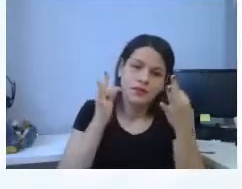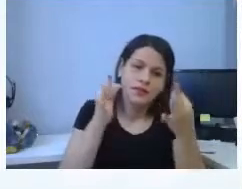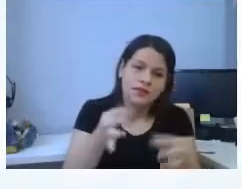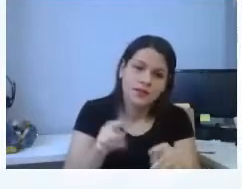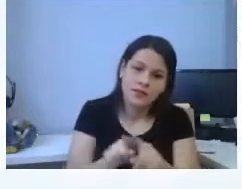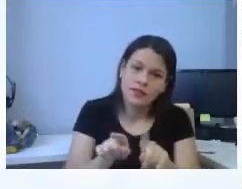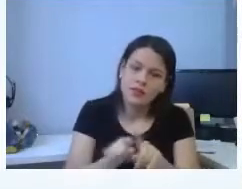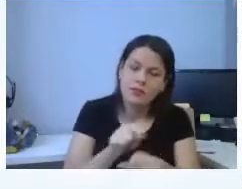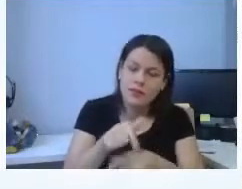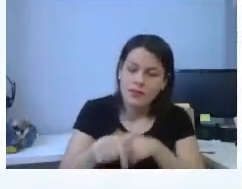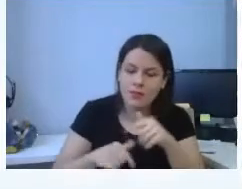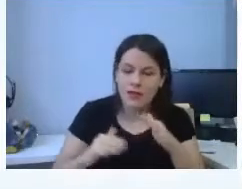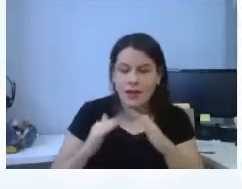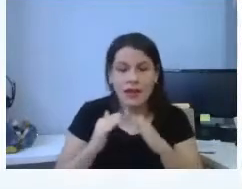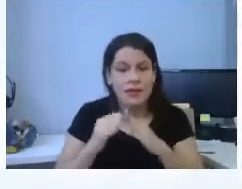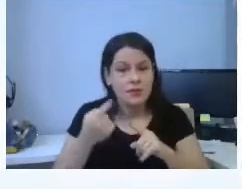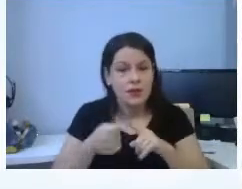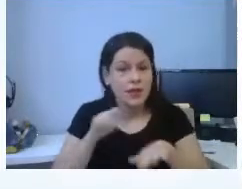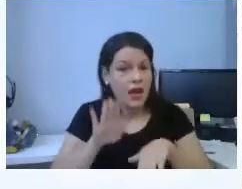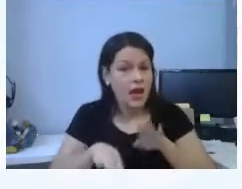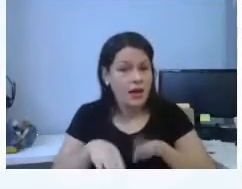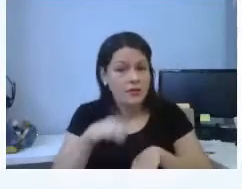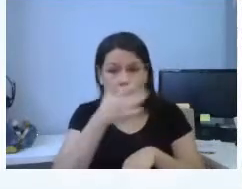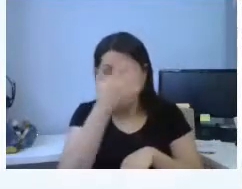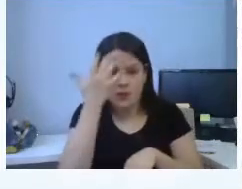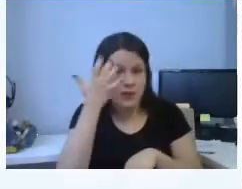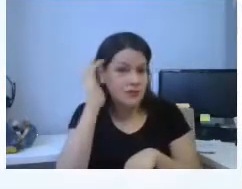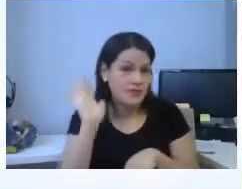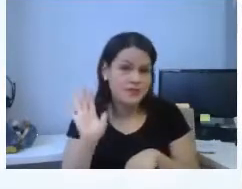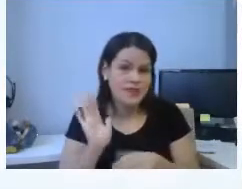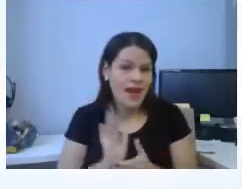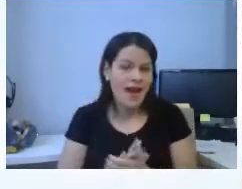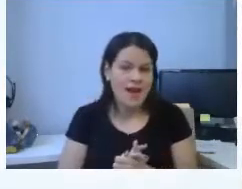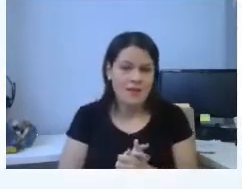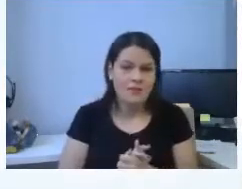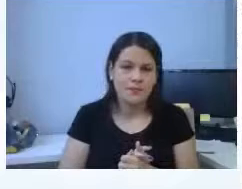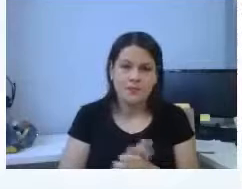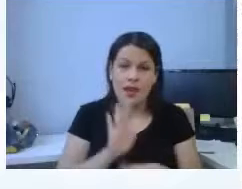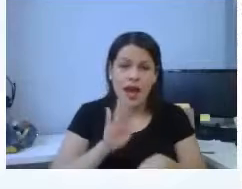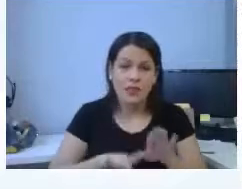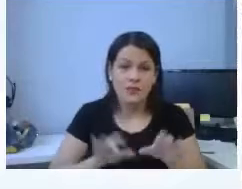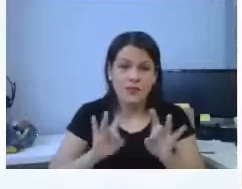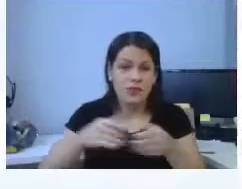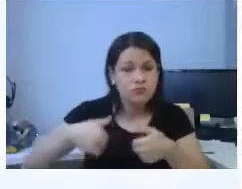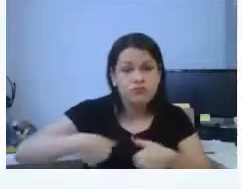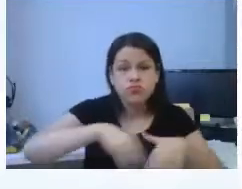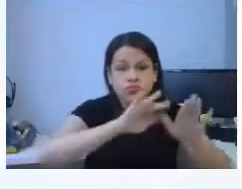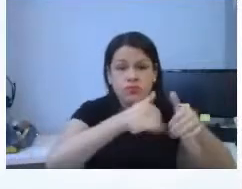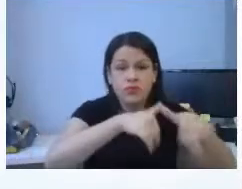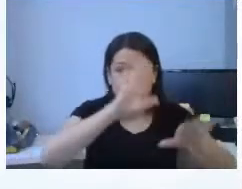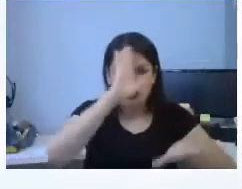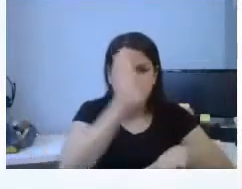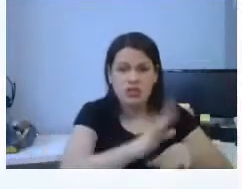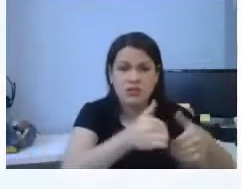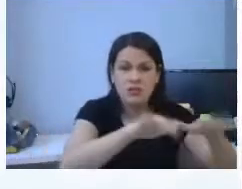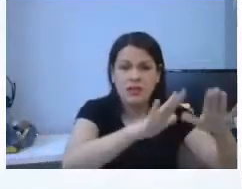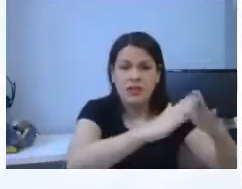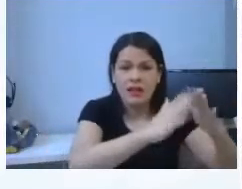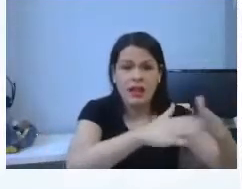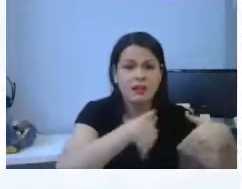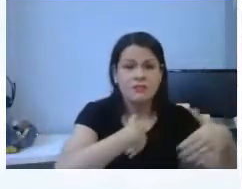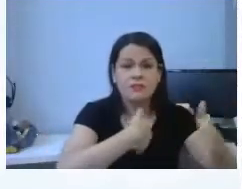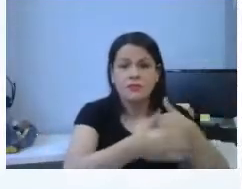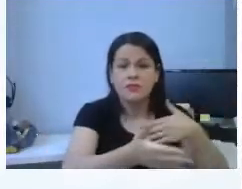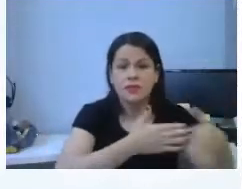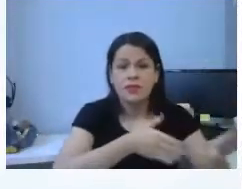este teletrabalho, porque muitas vezes as pessoas, como foi colocado, são jogadas diretamente no teletrabalho e não